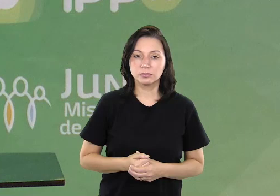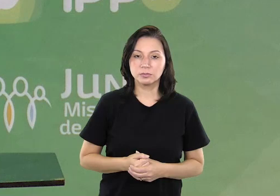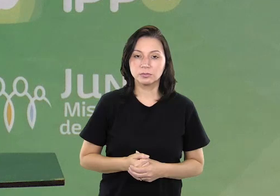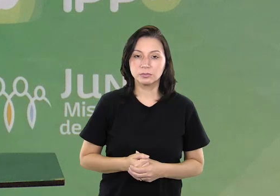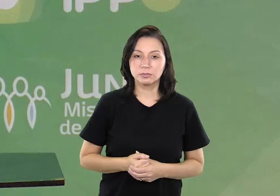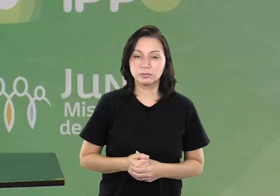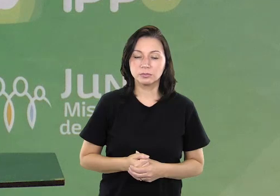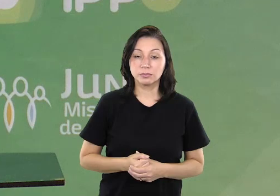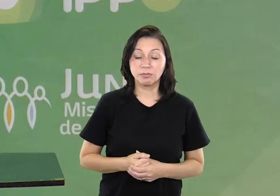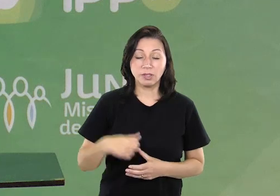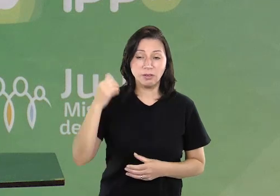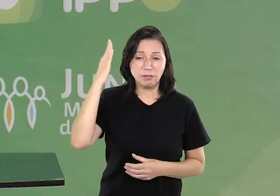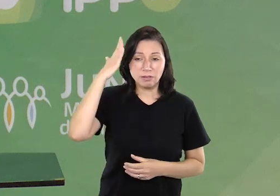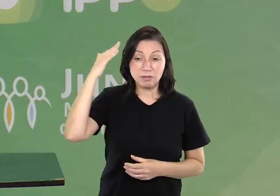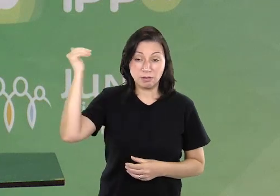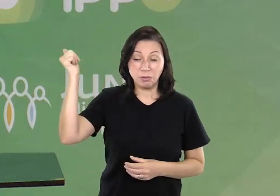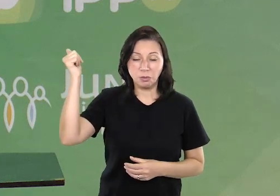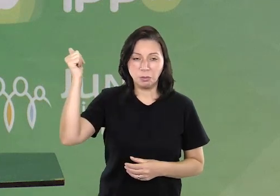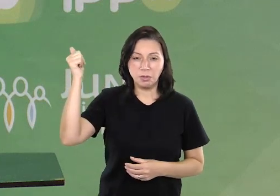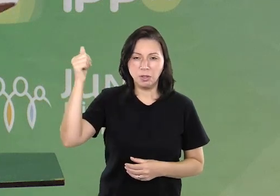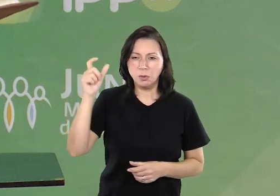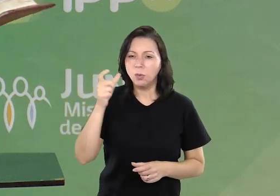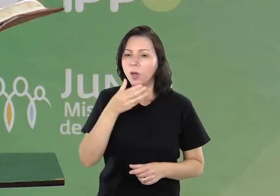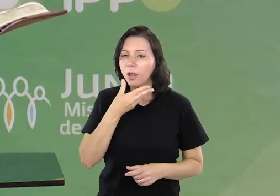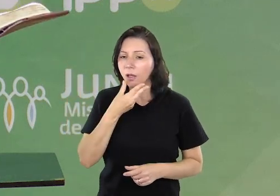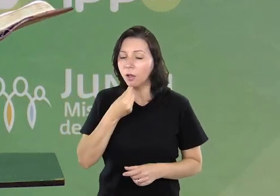de Israel e fora de Israel